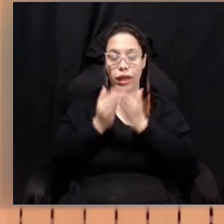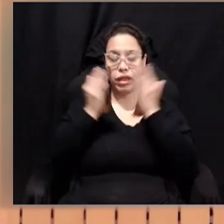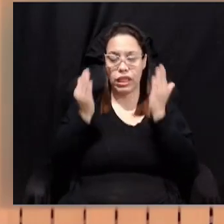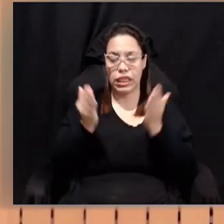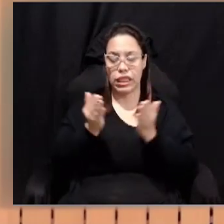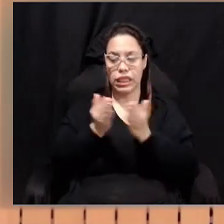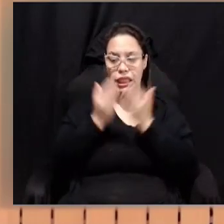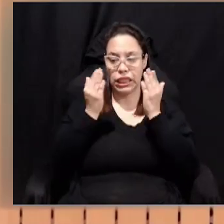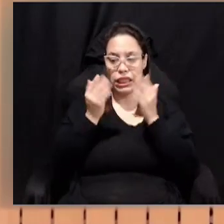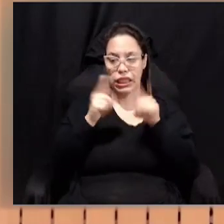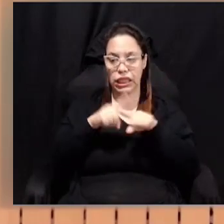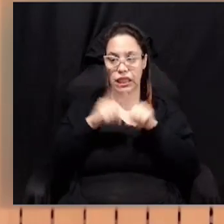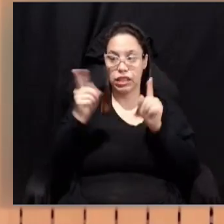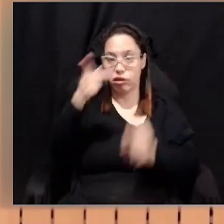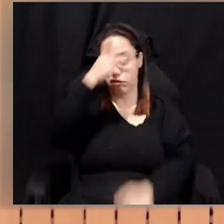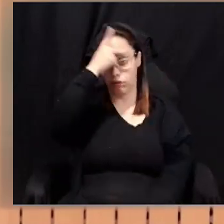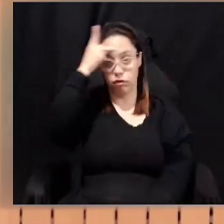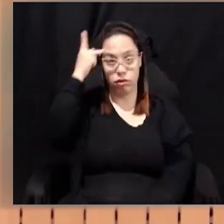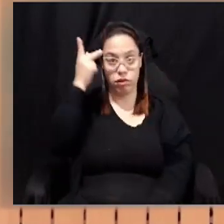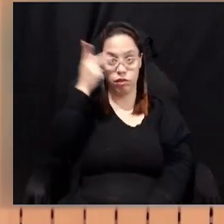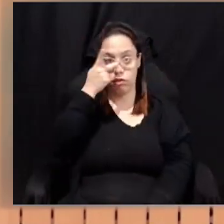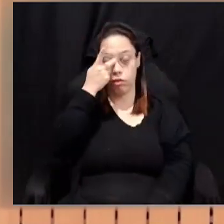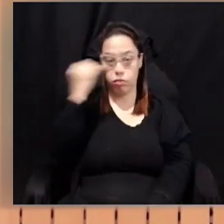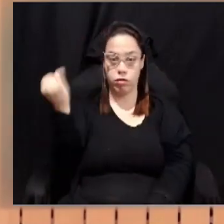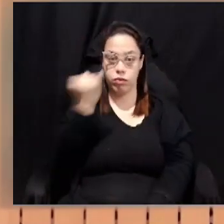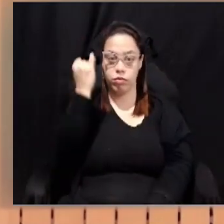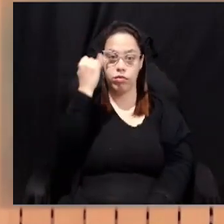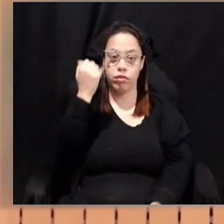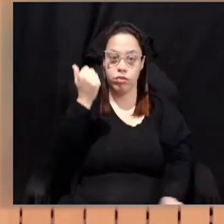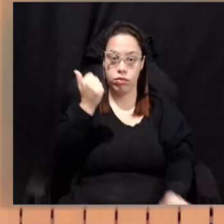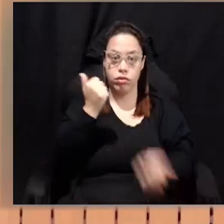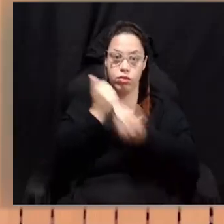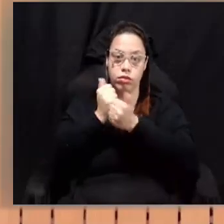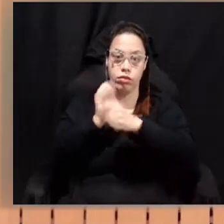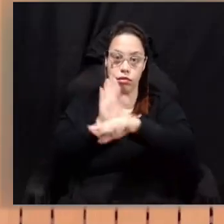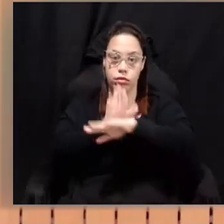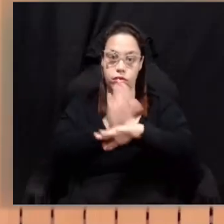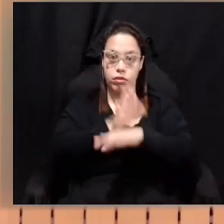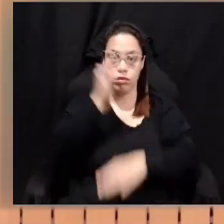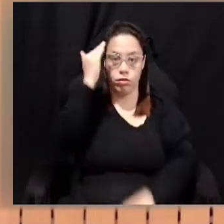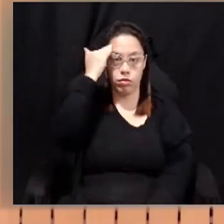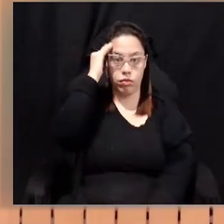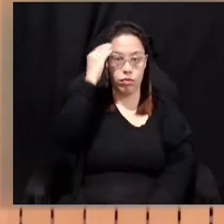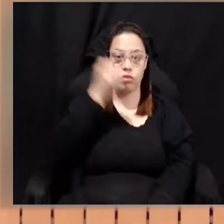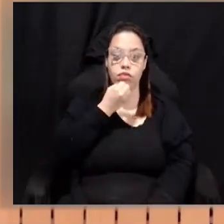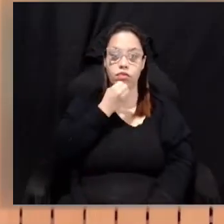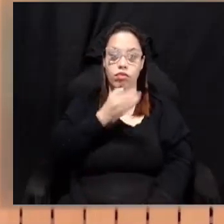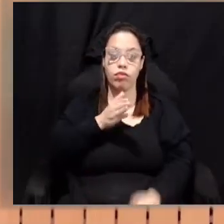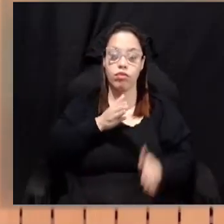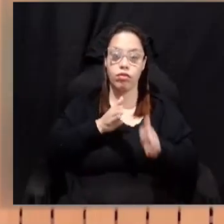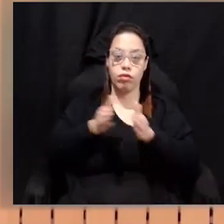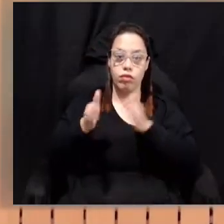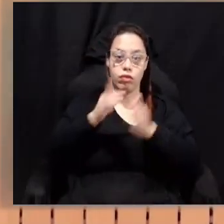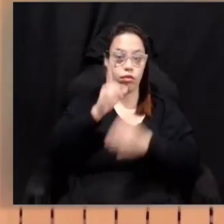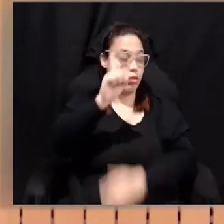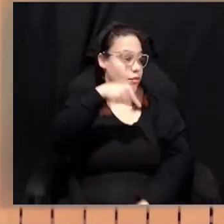mas pessoas importantes me deram suporte e auxílio para entender um bom caminho a seguir, né, Mirinha?